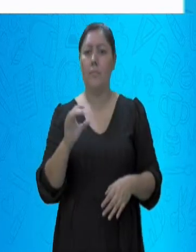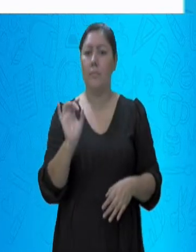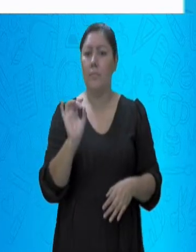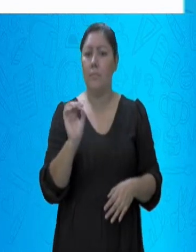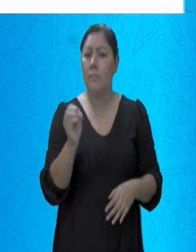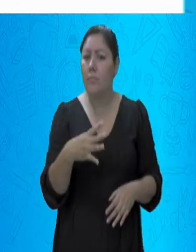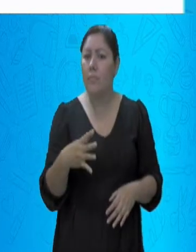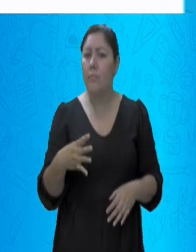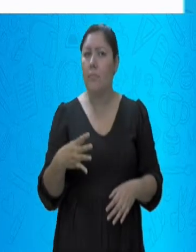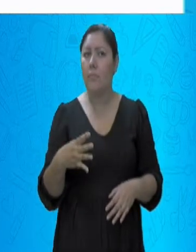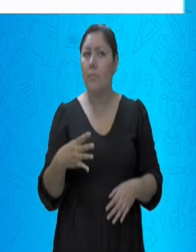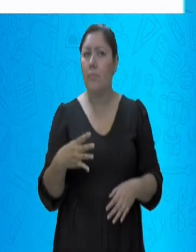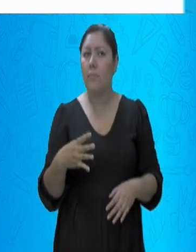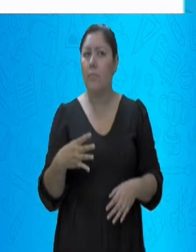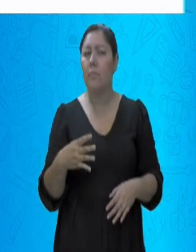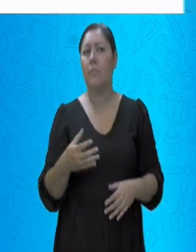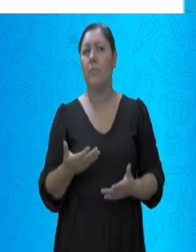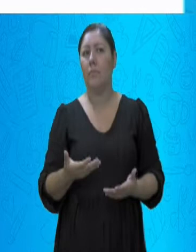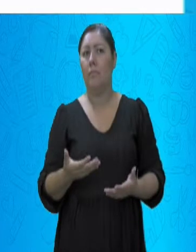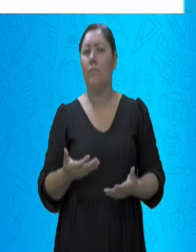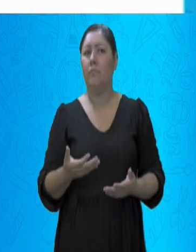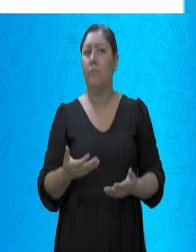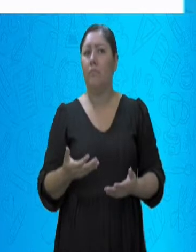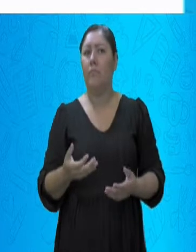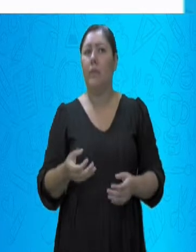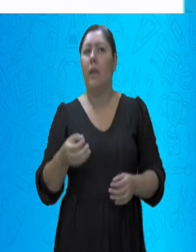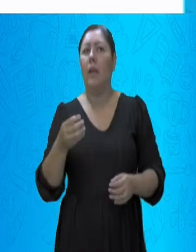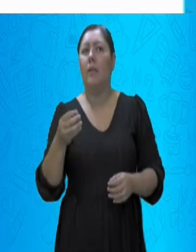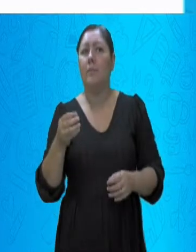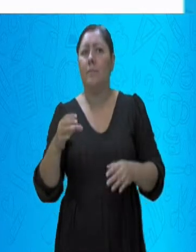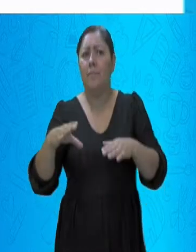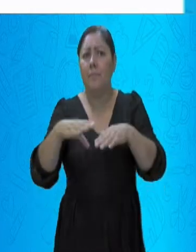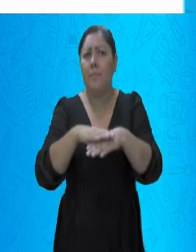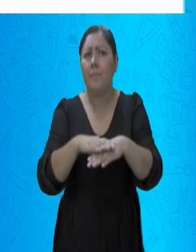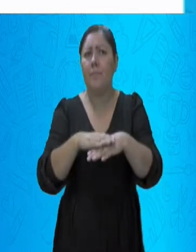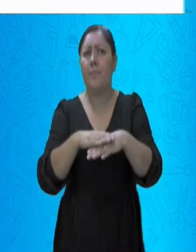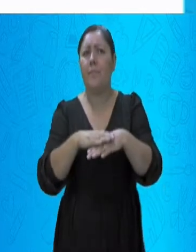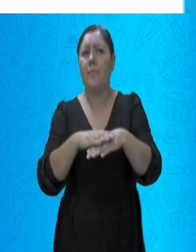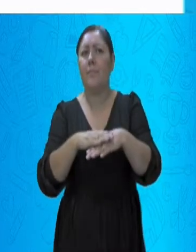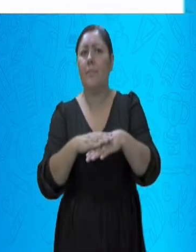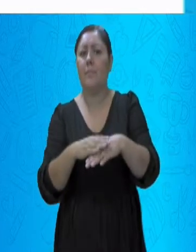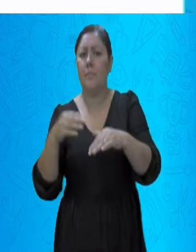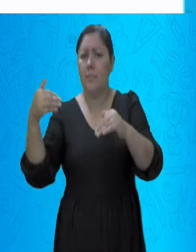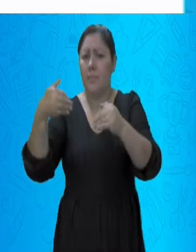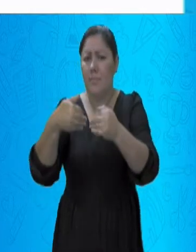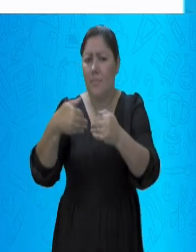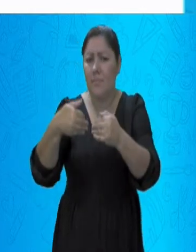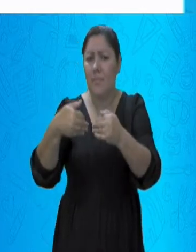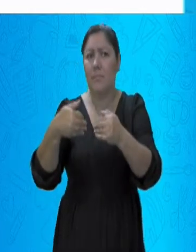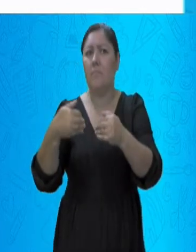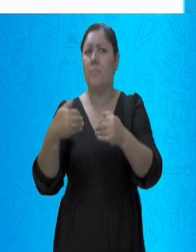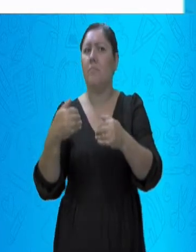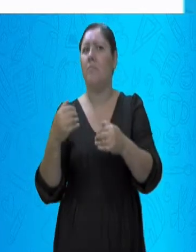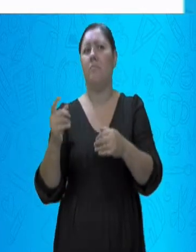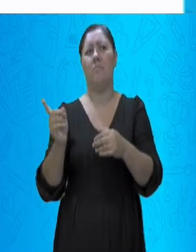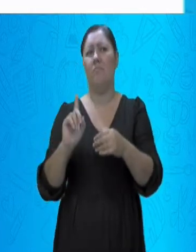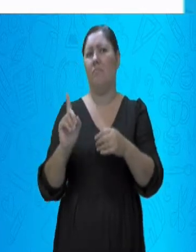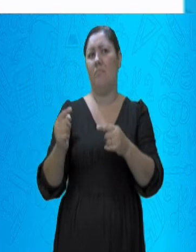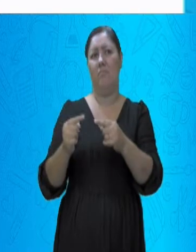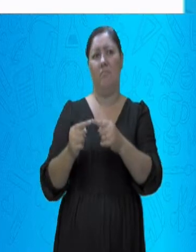Falou a mesma coisa? Não falou. O meu sapato é atual. Novo. É uma coisa da